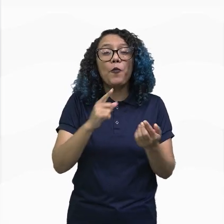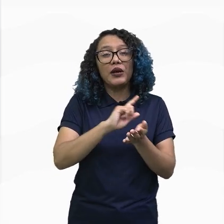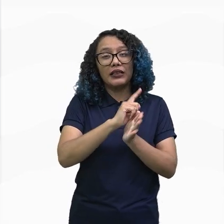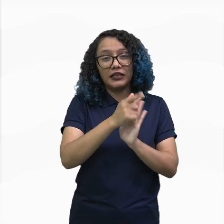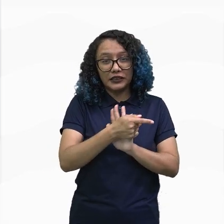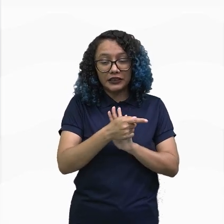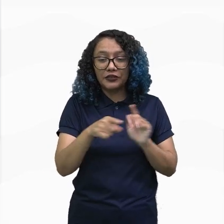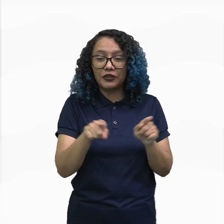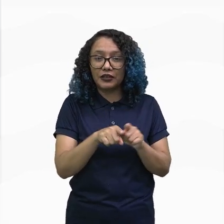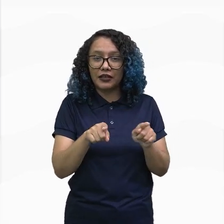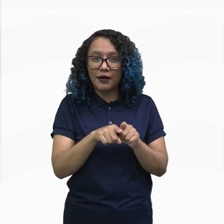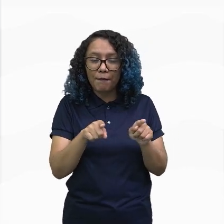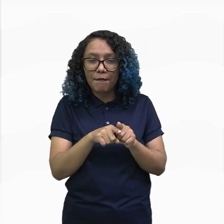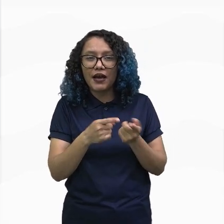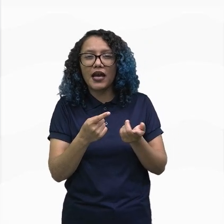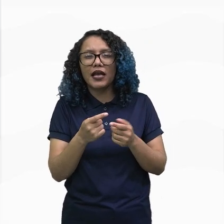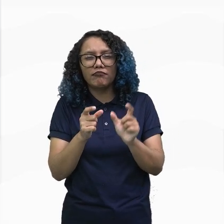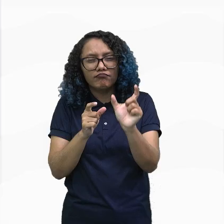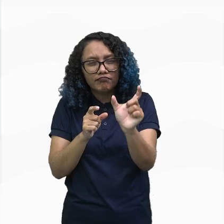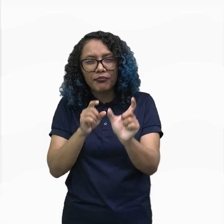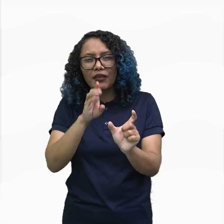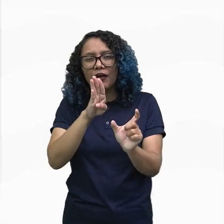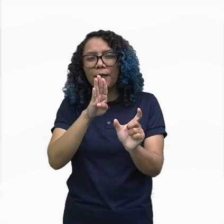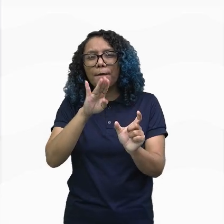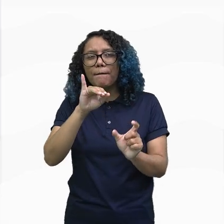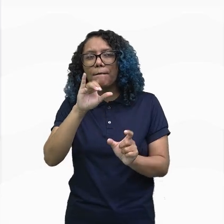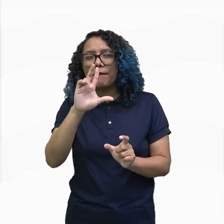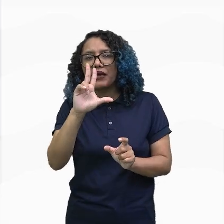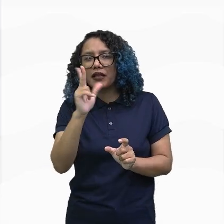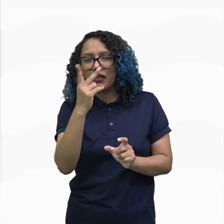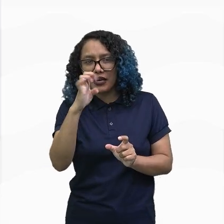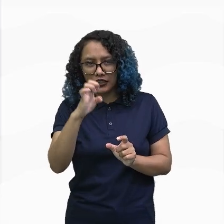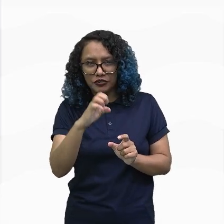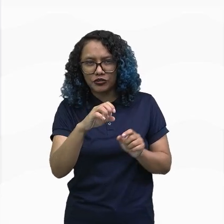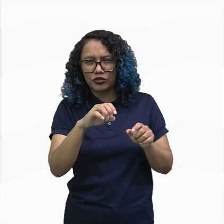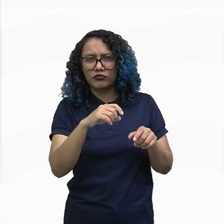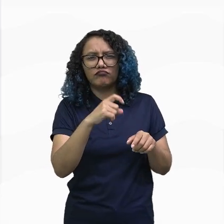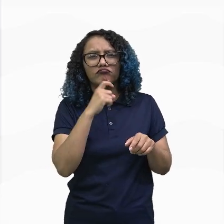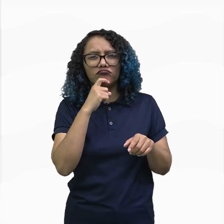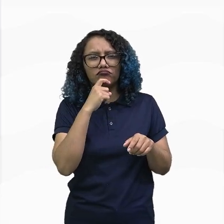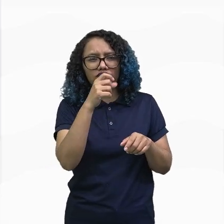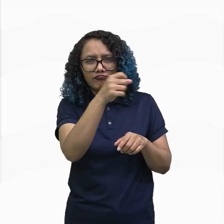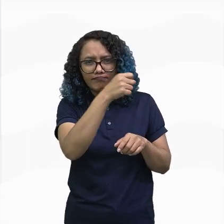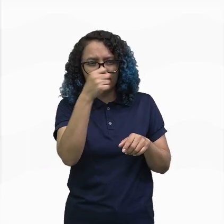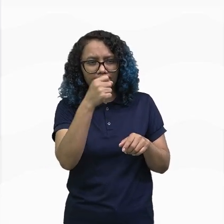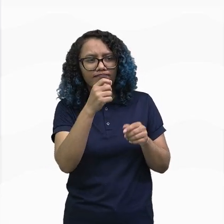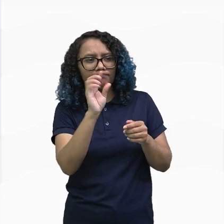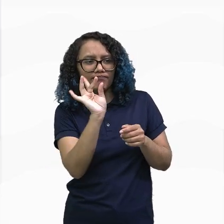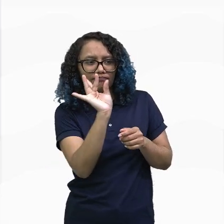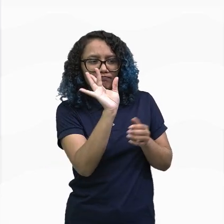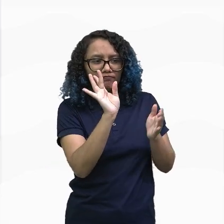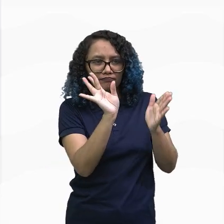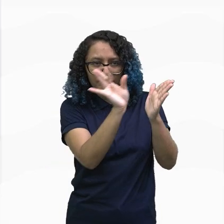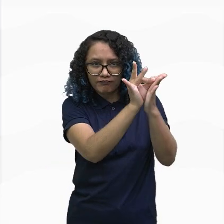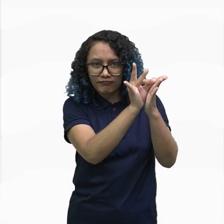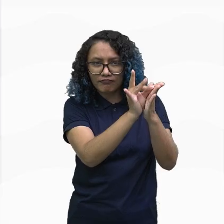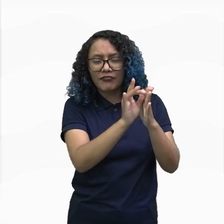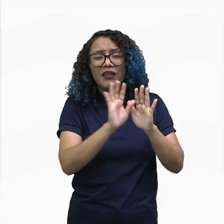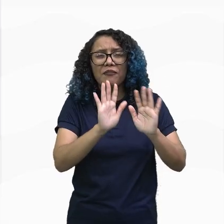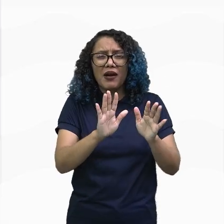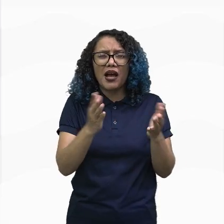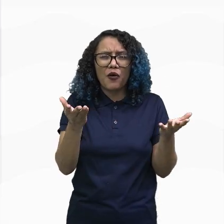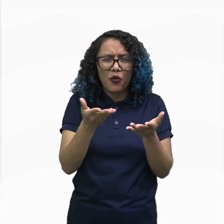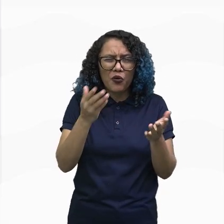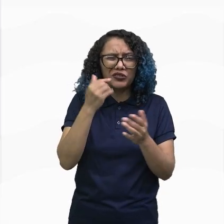aquele bilhetezinho que a gente deixa lá ou na geladeira. Agora, gente, com esse negócio de internet e